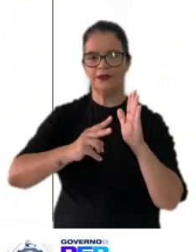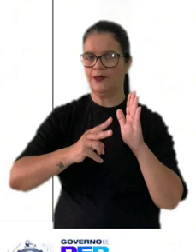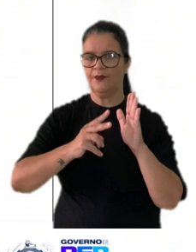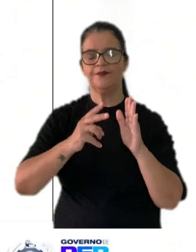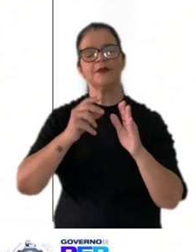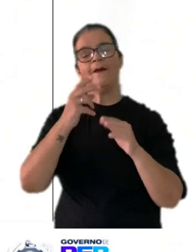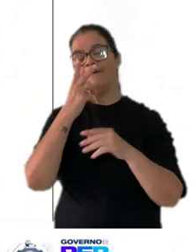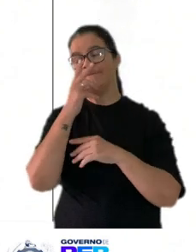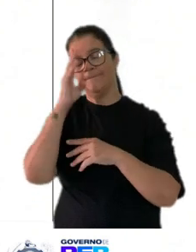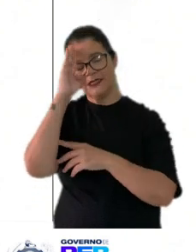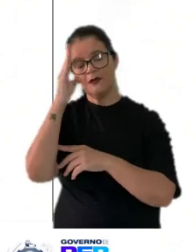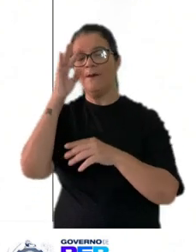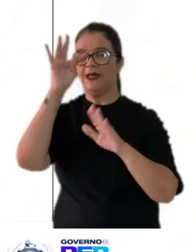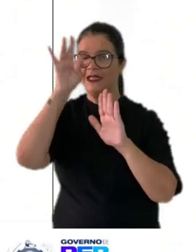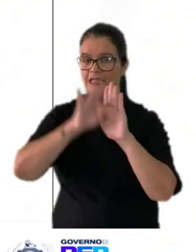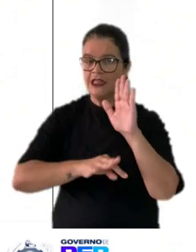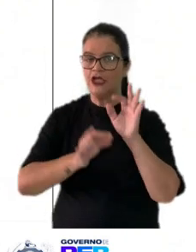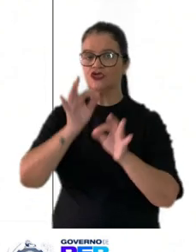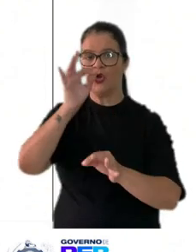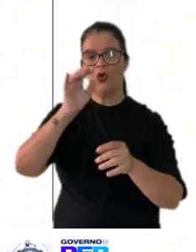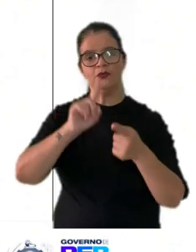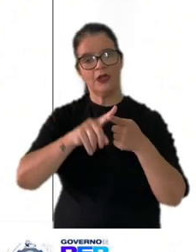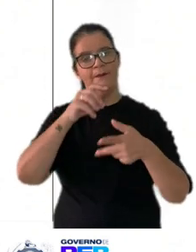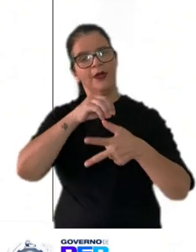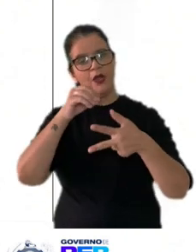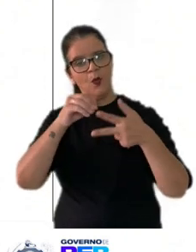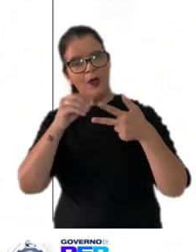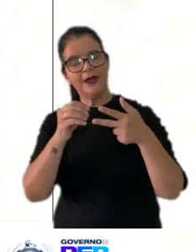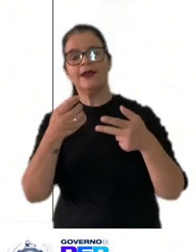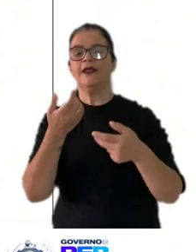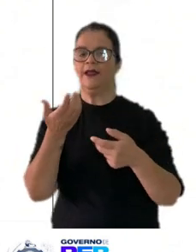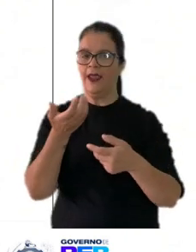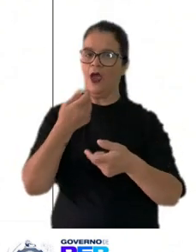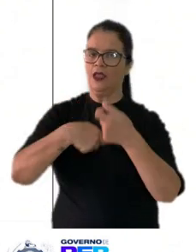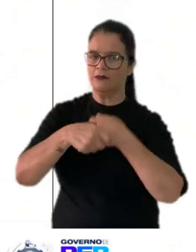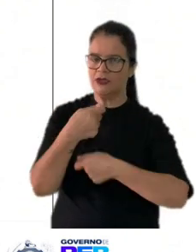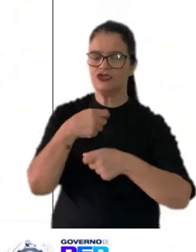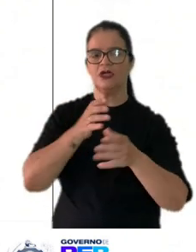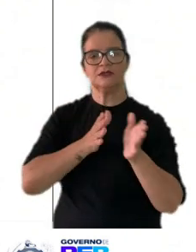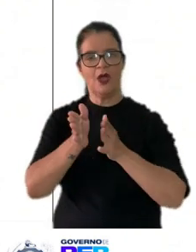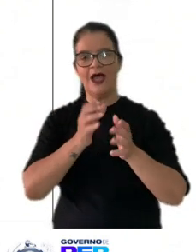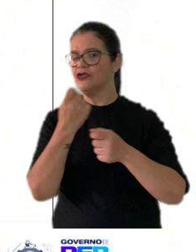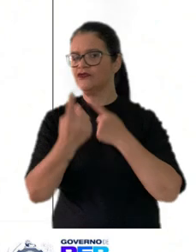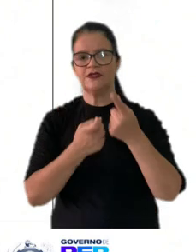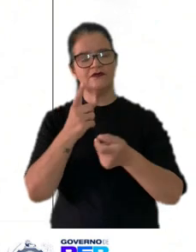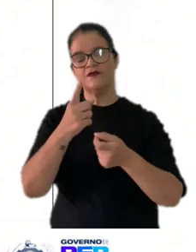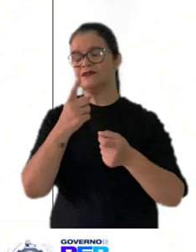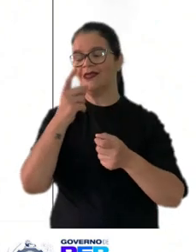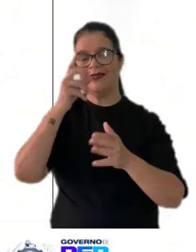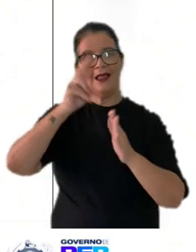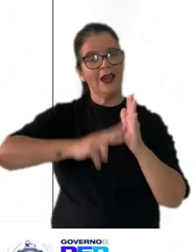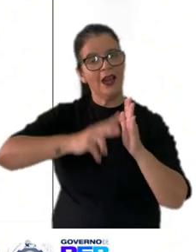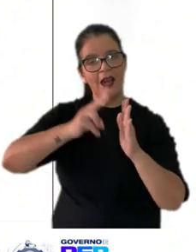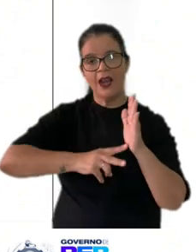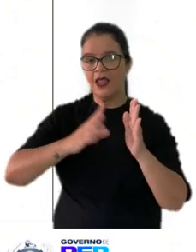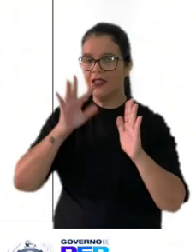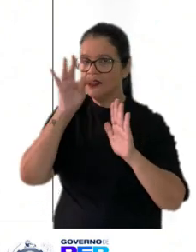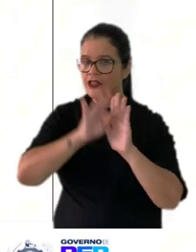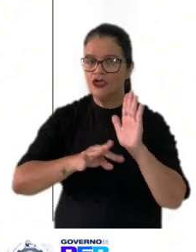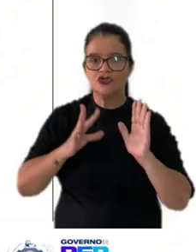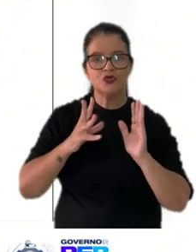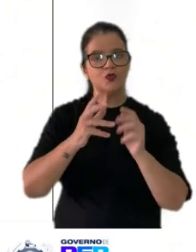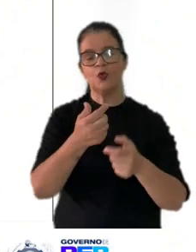o Enem também é uma prova que requer administração de tempo então às vezes você não tem tempo pra estar lendo um texto inteiro pra responder uma questão